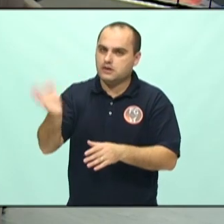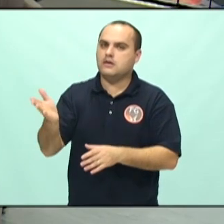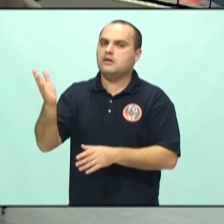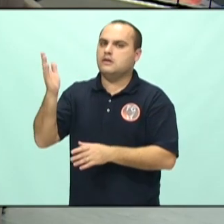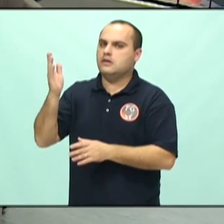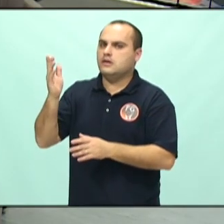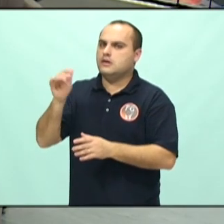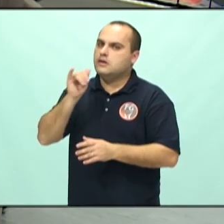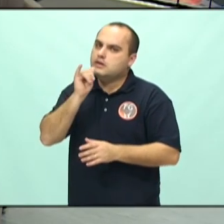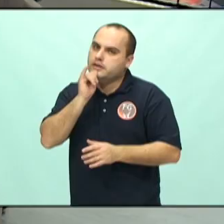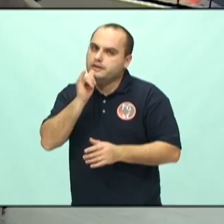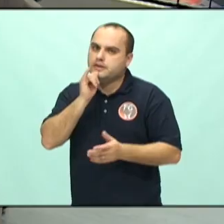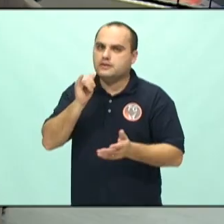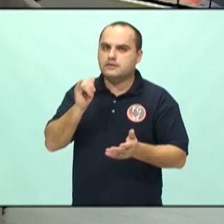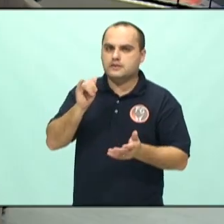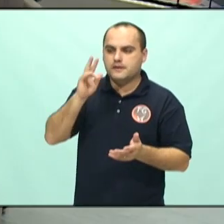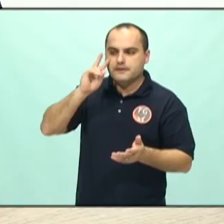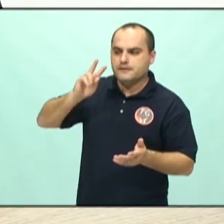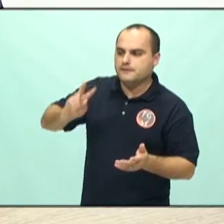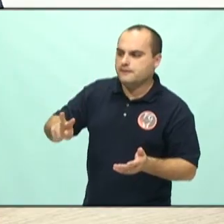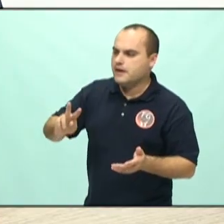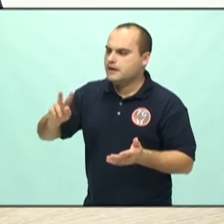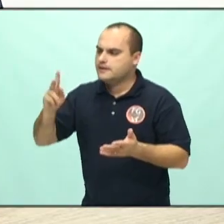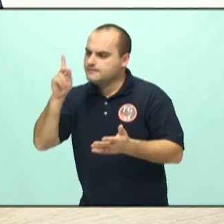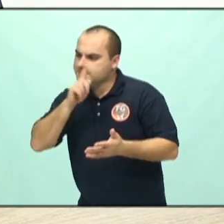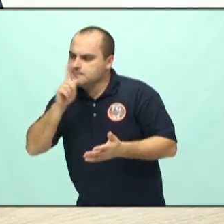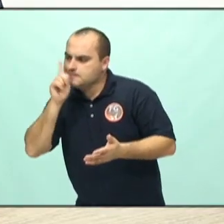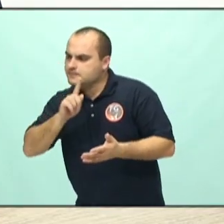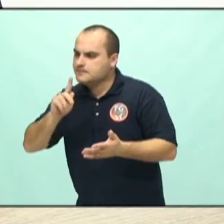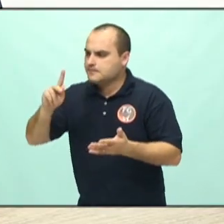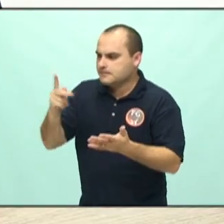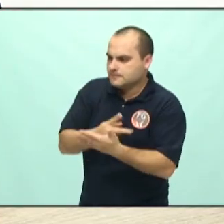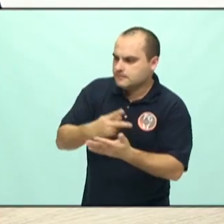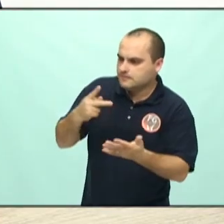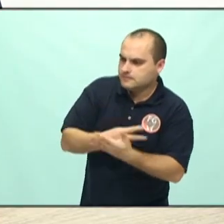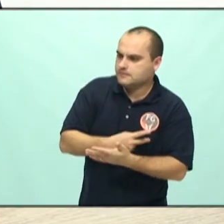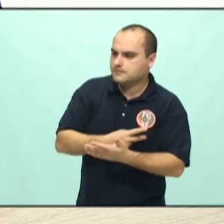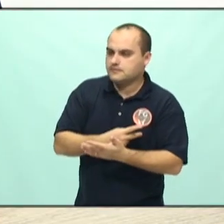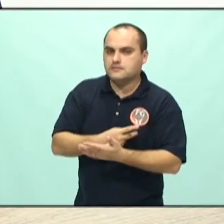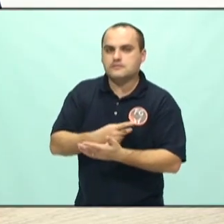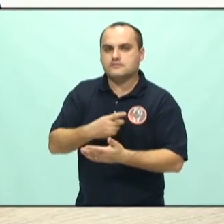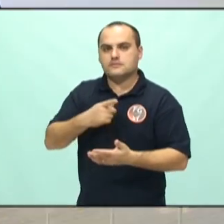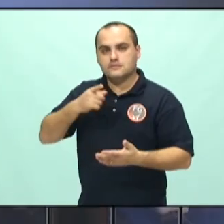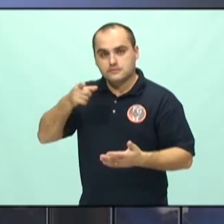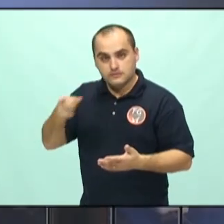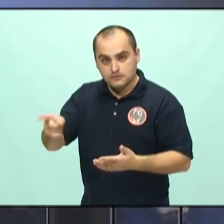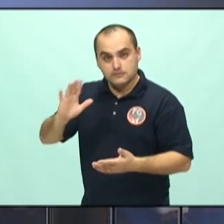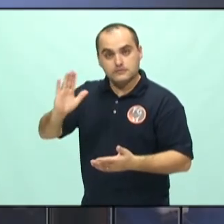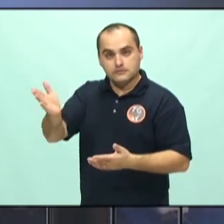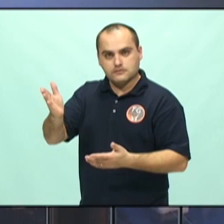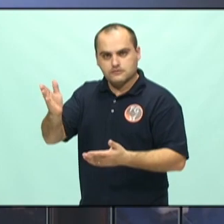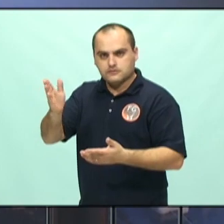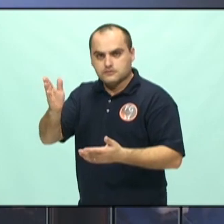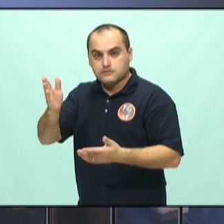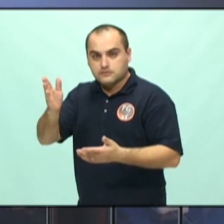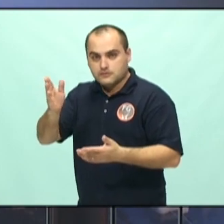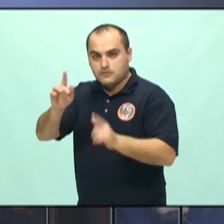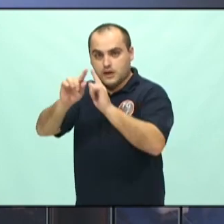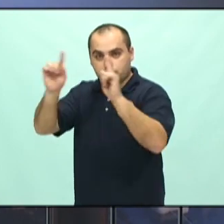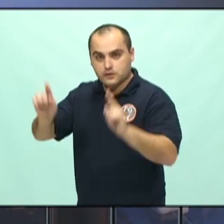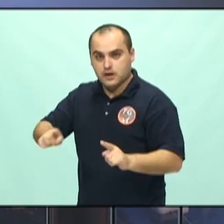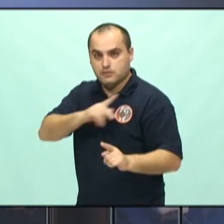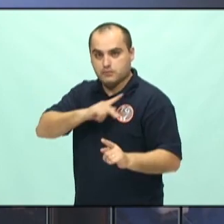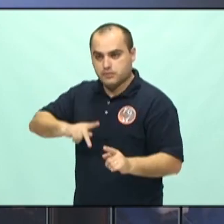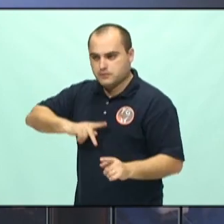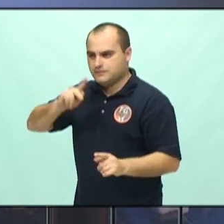de apuração de irregularidades cometidas por servidores públicos, ele tem sido aprimorado. Os